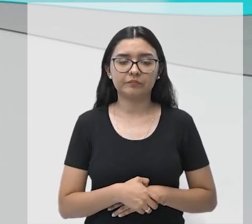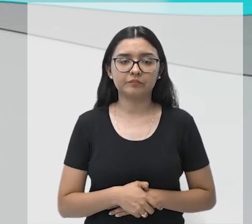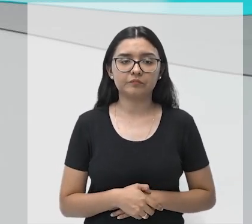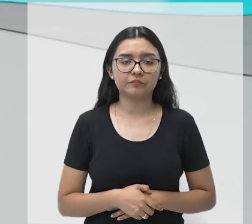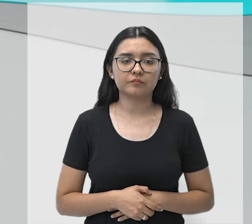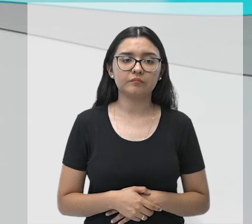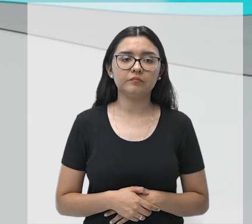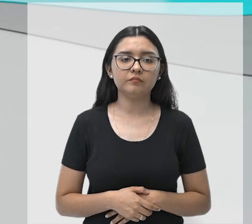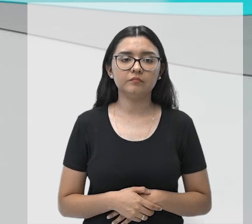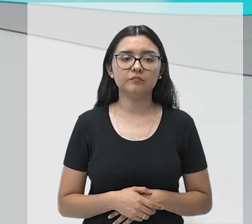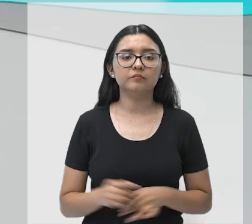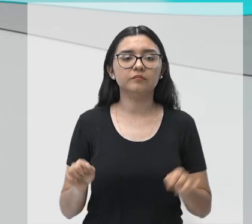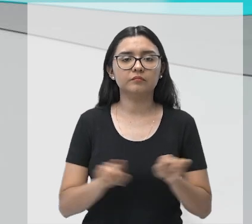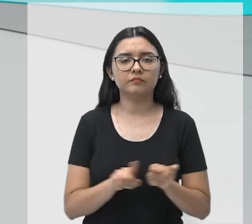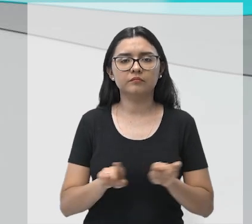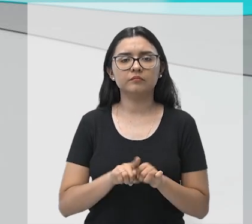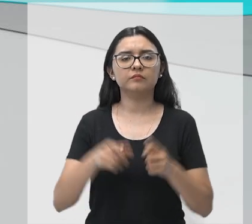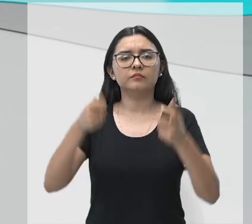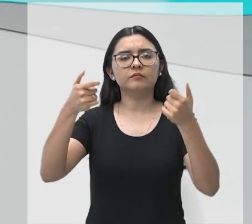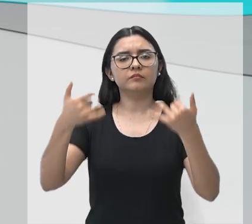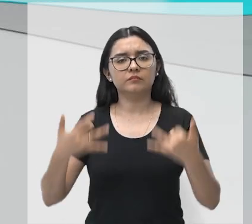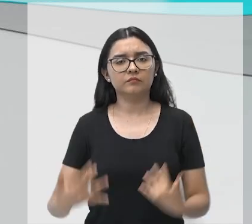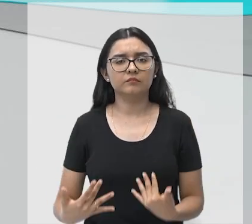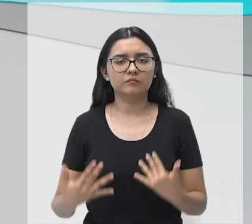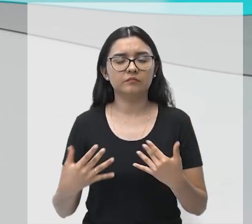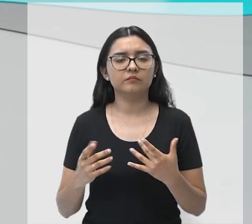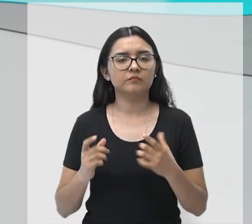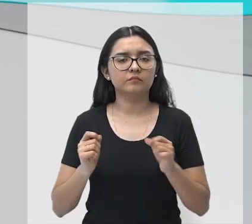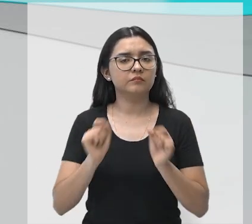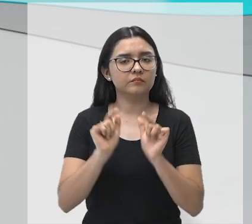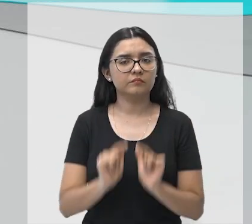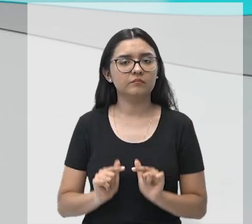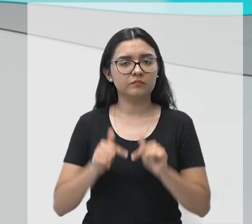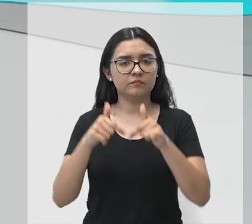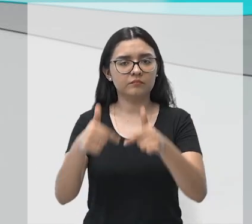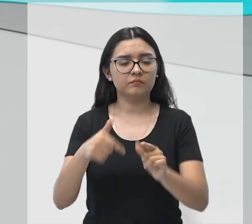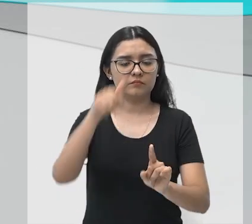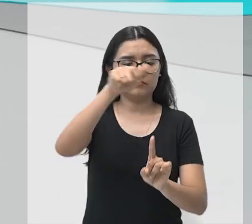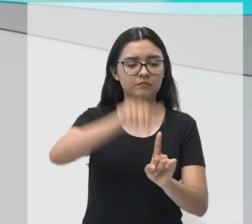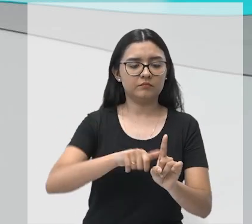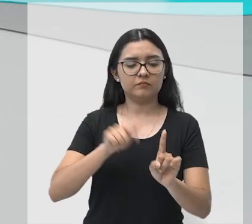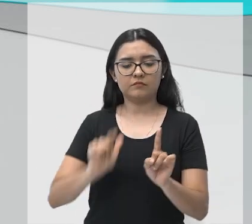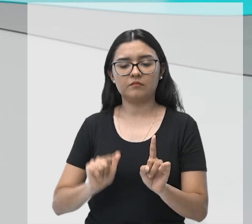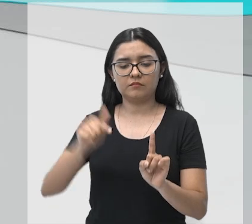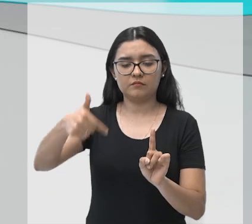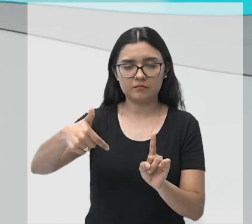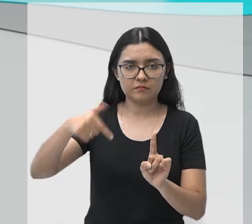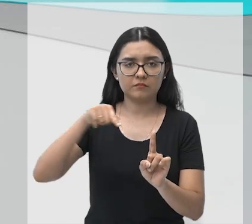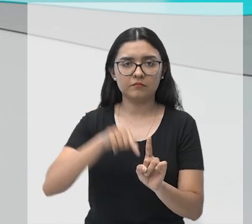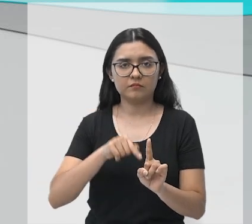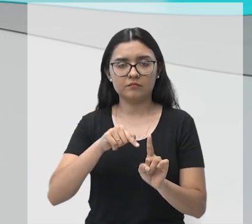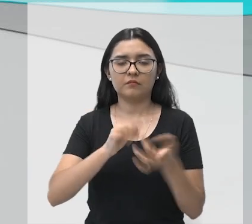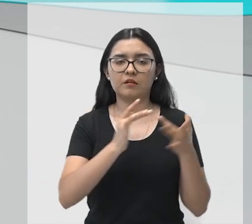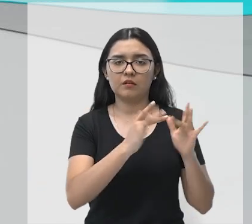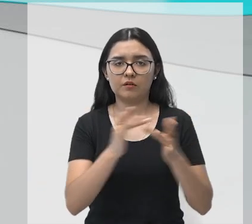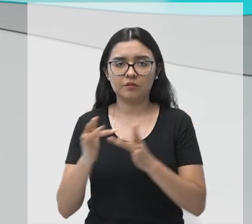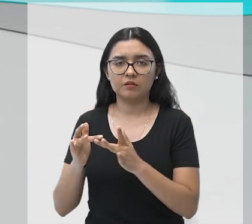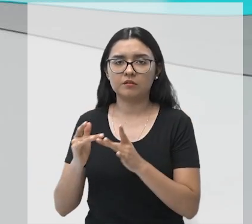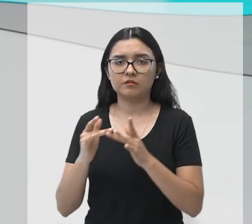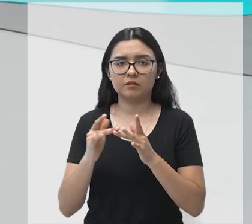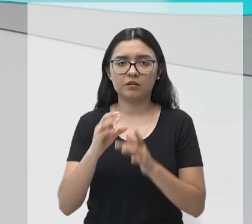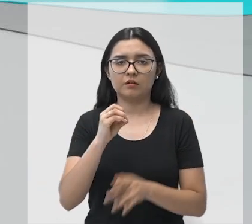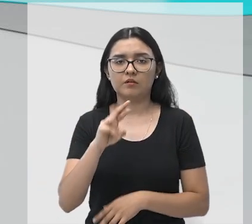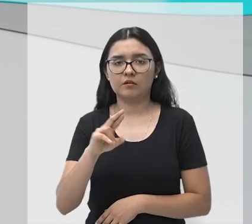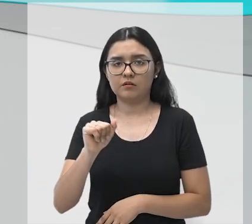ele também descreve, né, a ação que esse sujeito está fazendo na frase, né, naquele contexto, naquela oração,